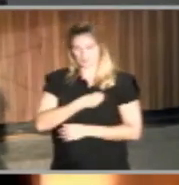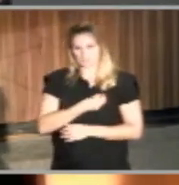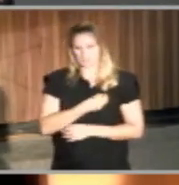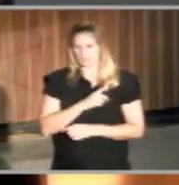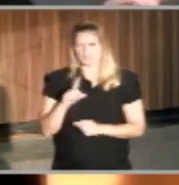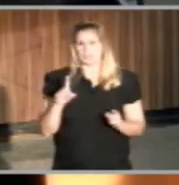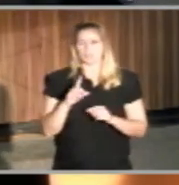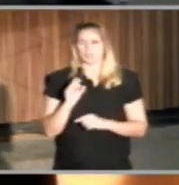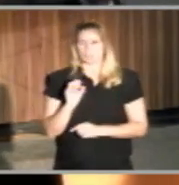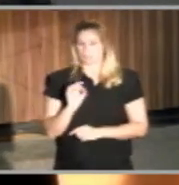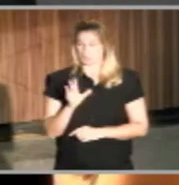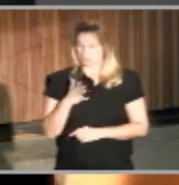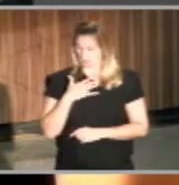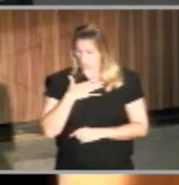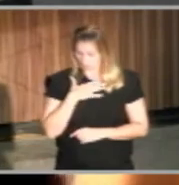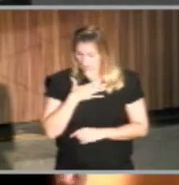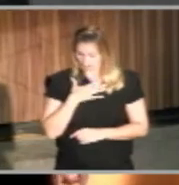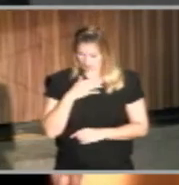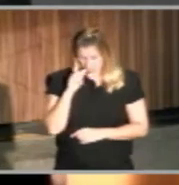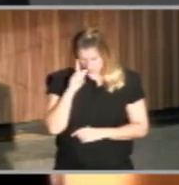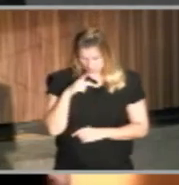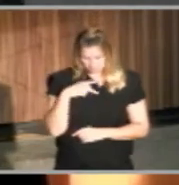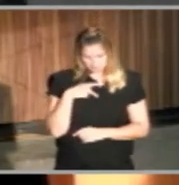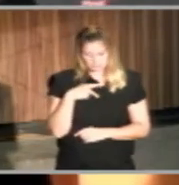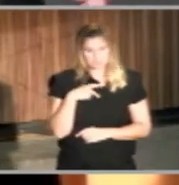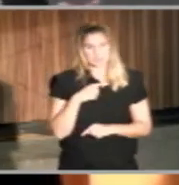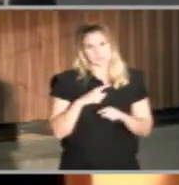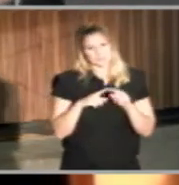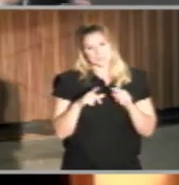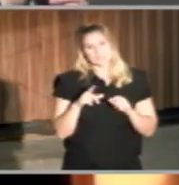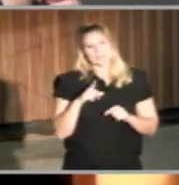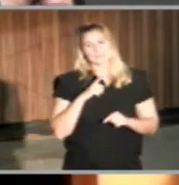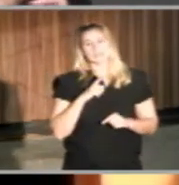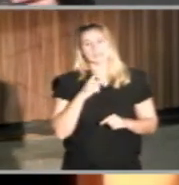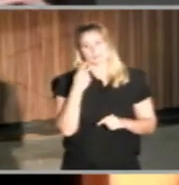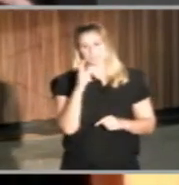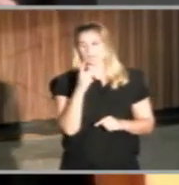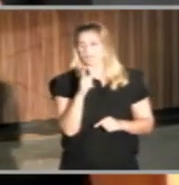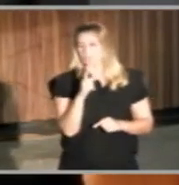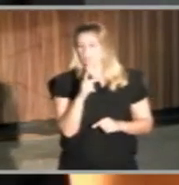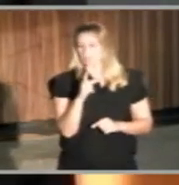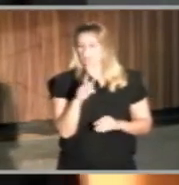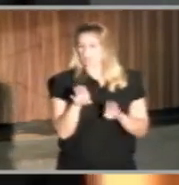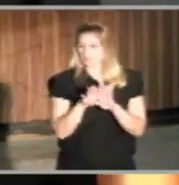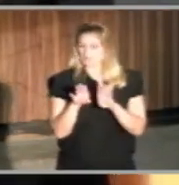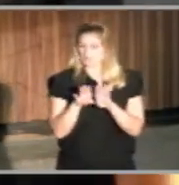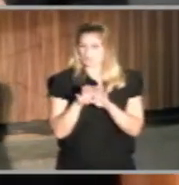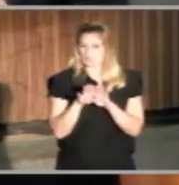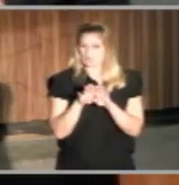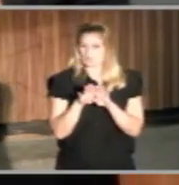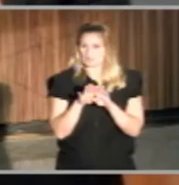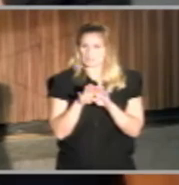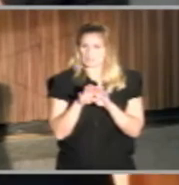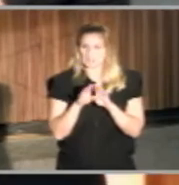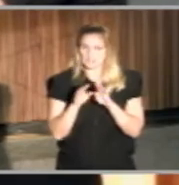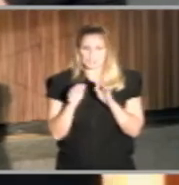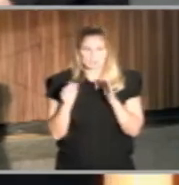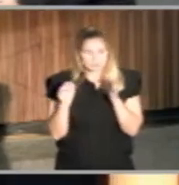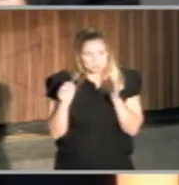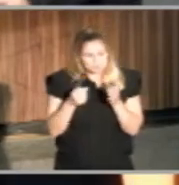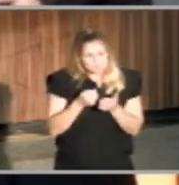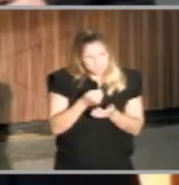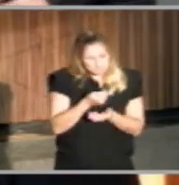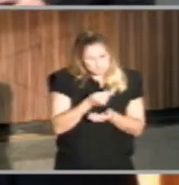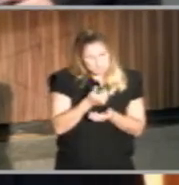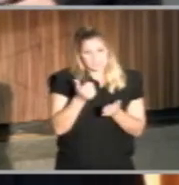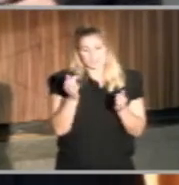comigo, eu acho que você tem as suas histórias também, não tem? Fala a verdade, não é? Aquelas histórias de chegar ali no limite, mas vem a